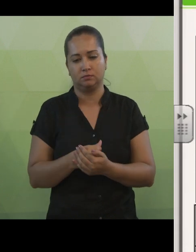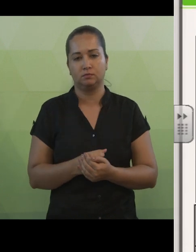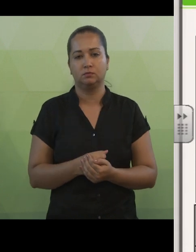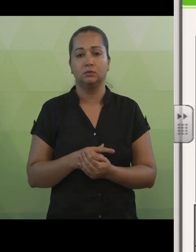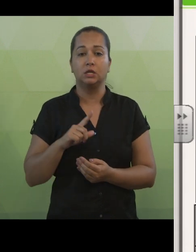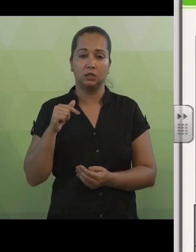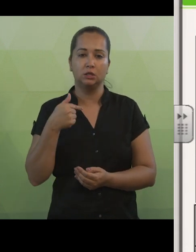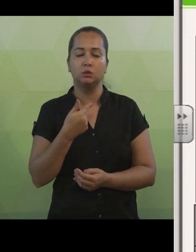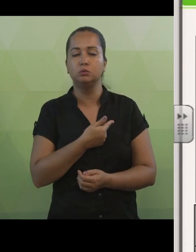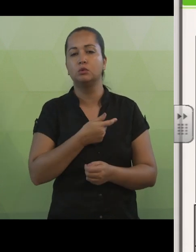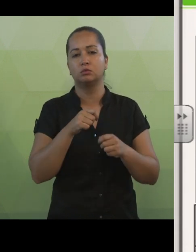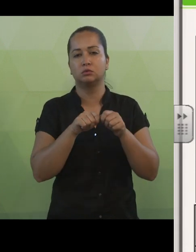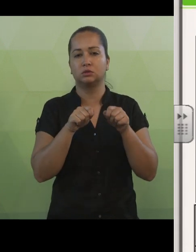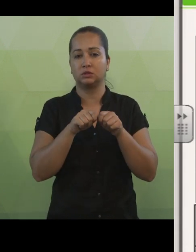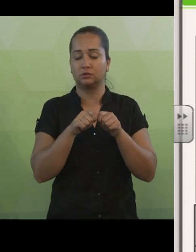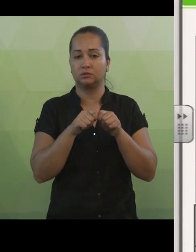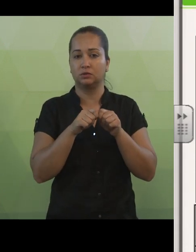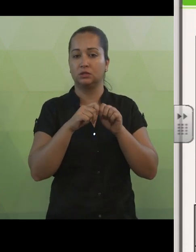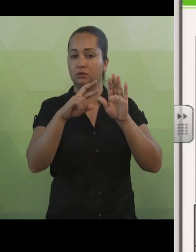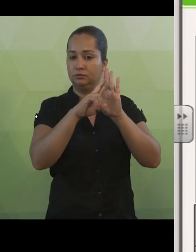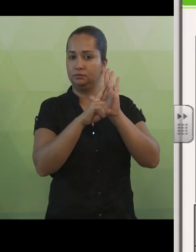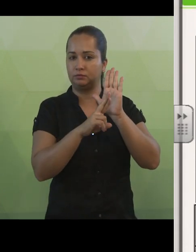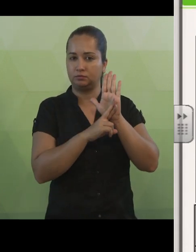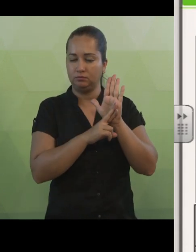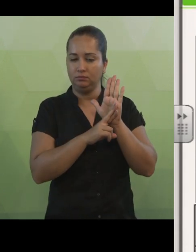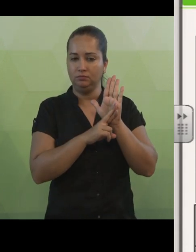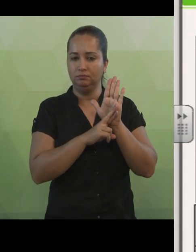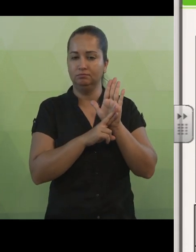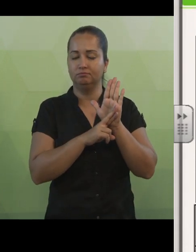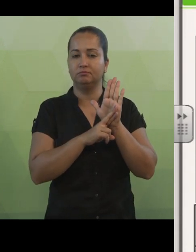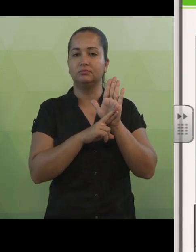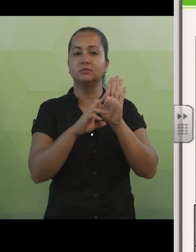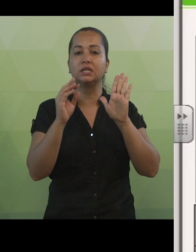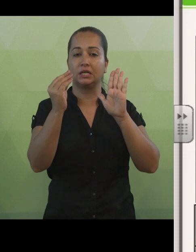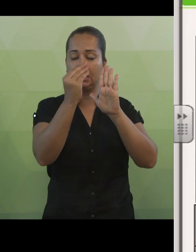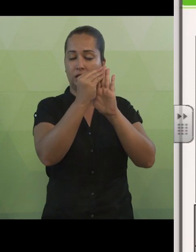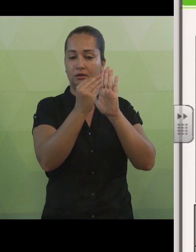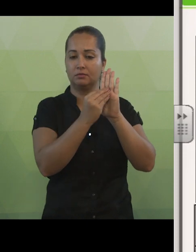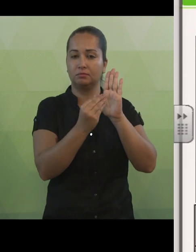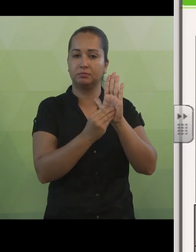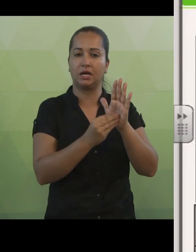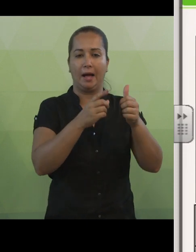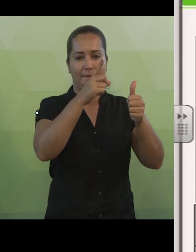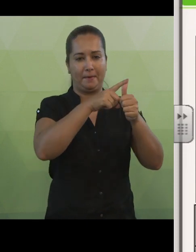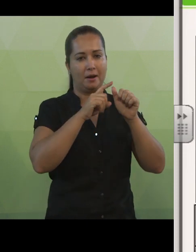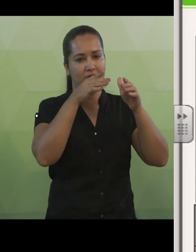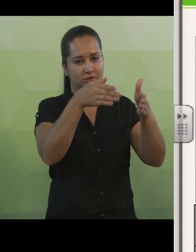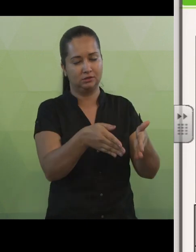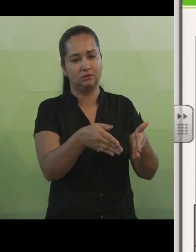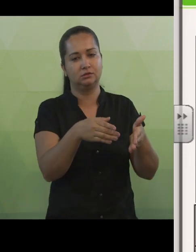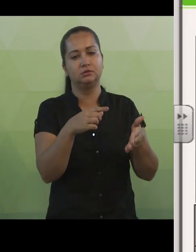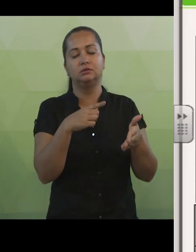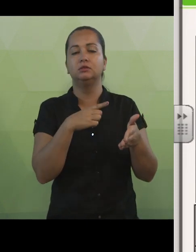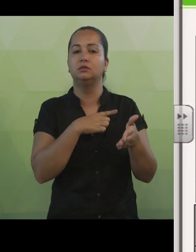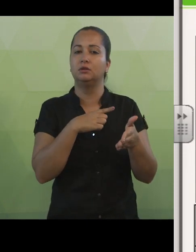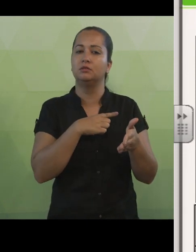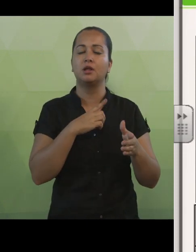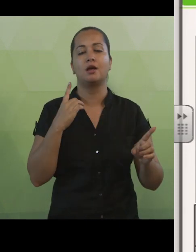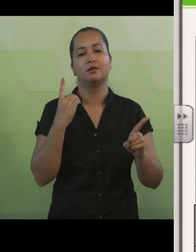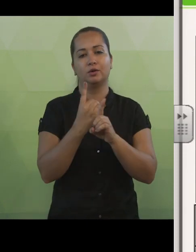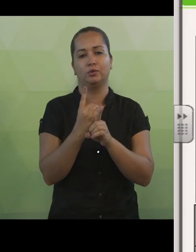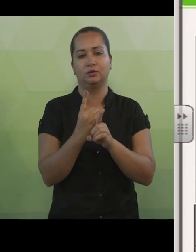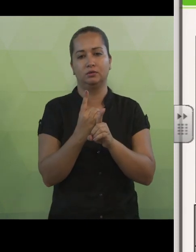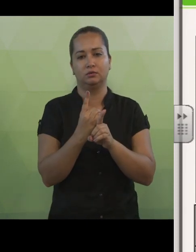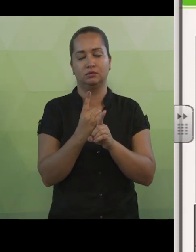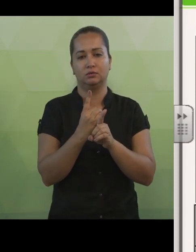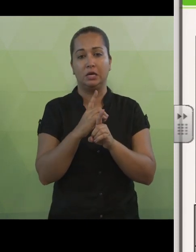impeça que um registro seja inserido no banco de dados sem a sua chave primária, nós vamos ter registros que não vão ser encontrados,